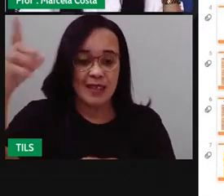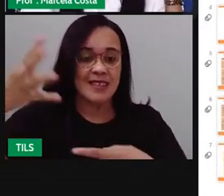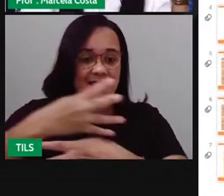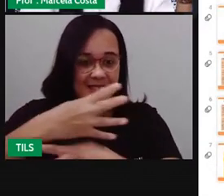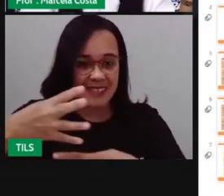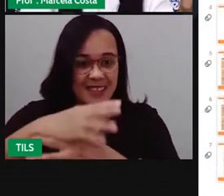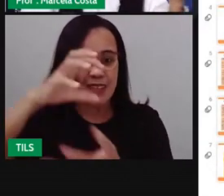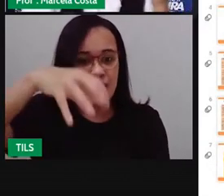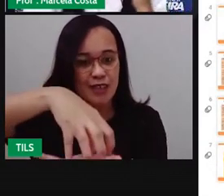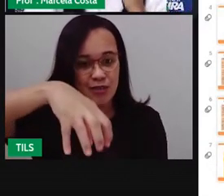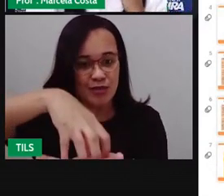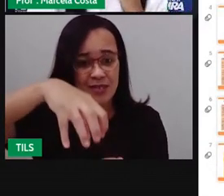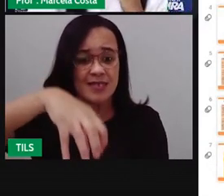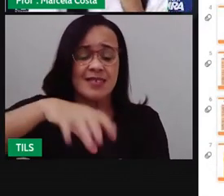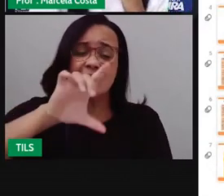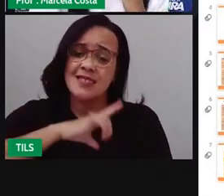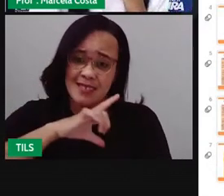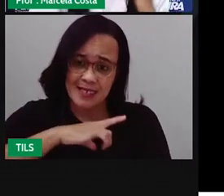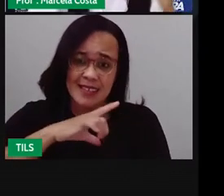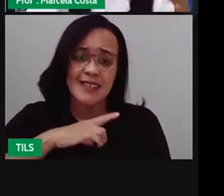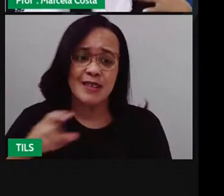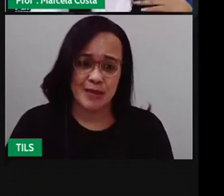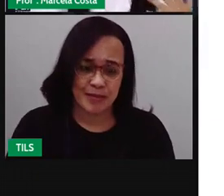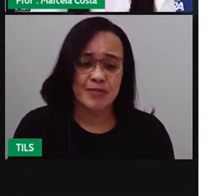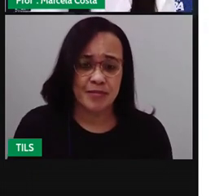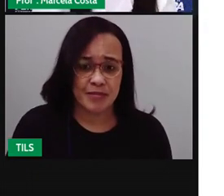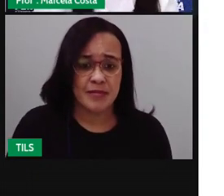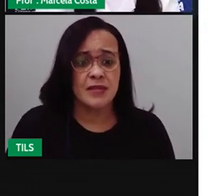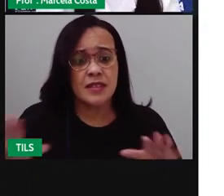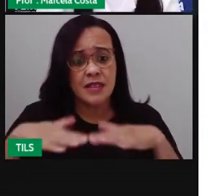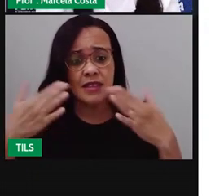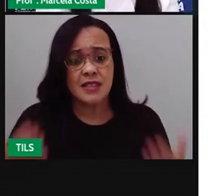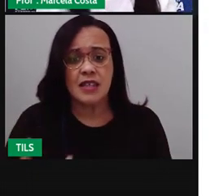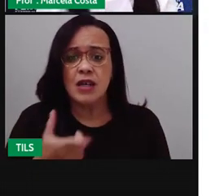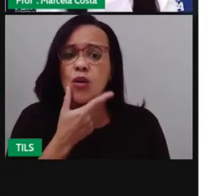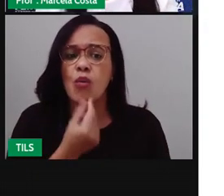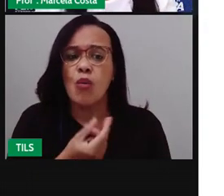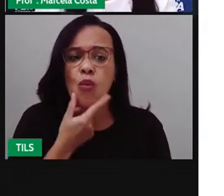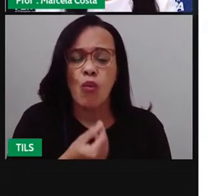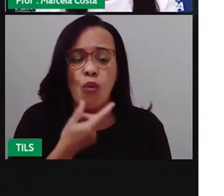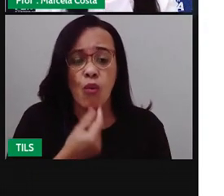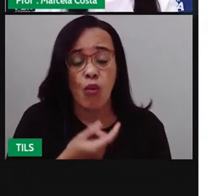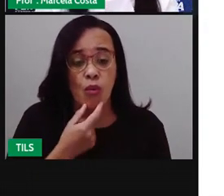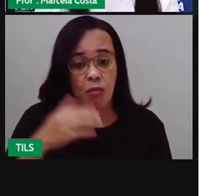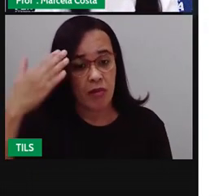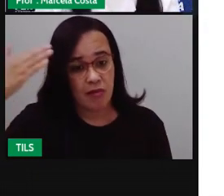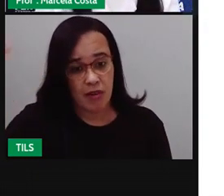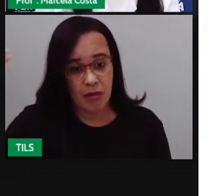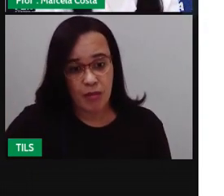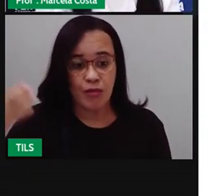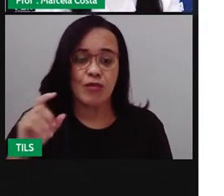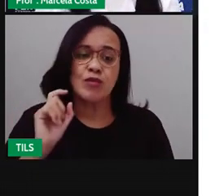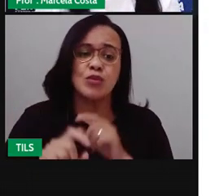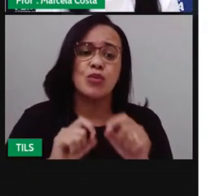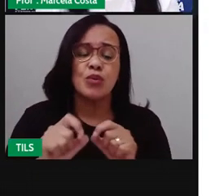Mas então, vem mostrando para a gente como esse escritor, né, Rui Barbosa,